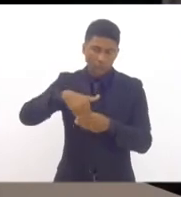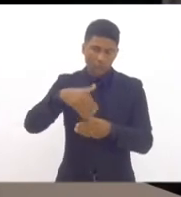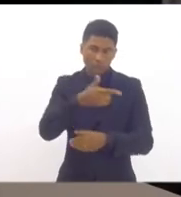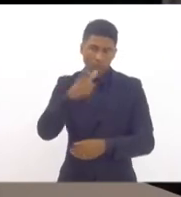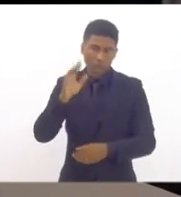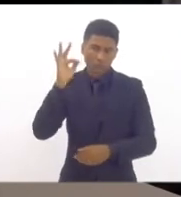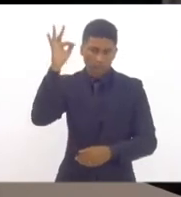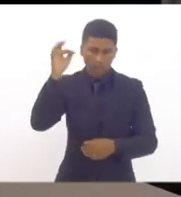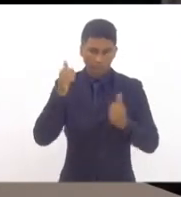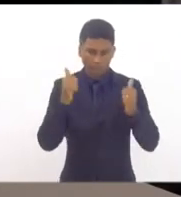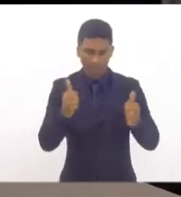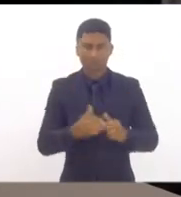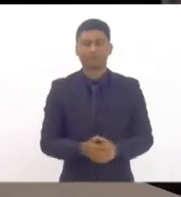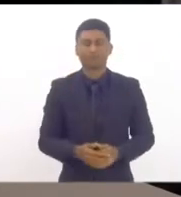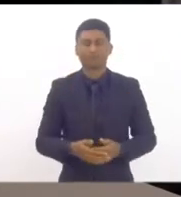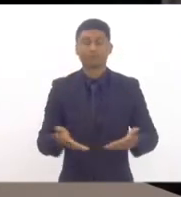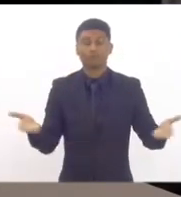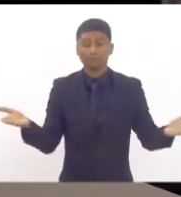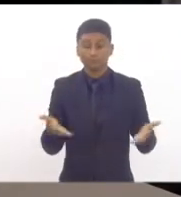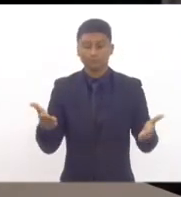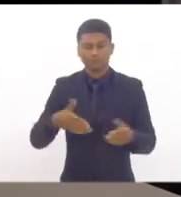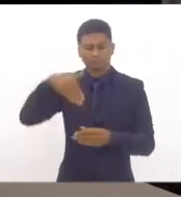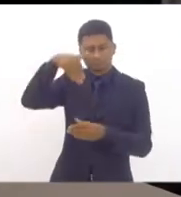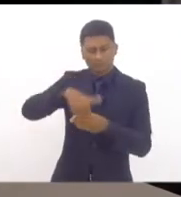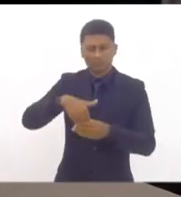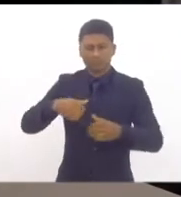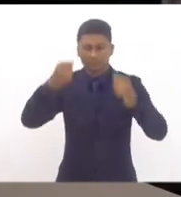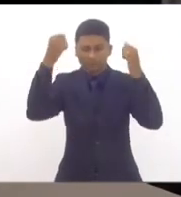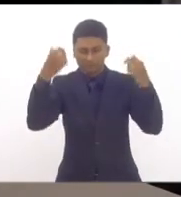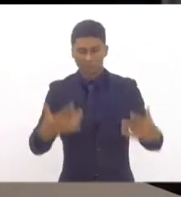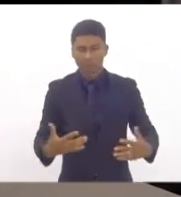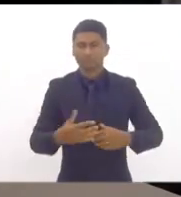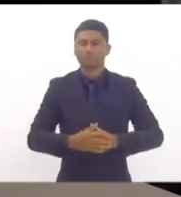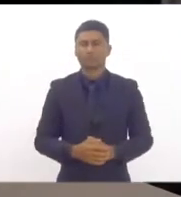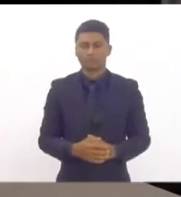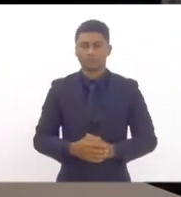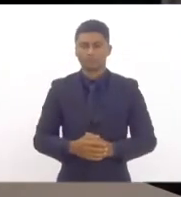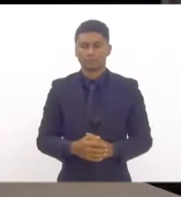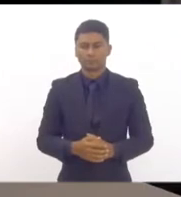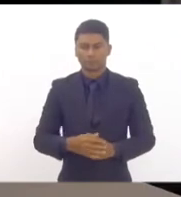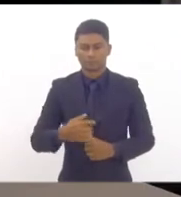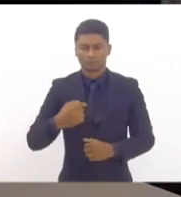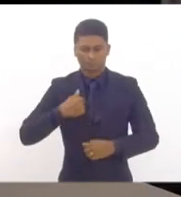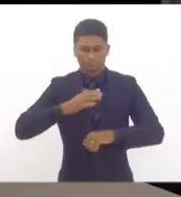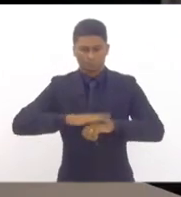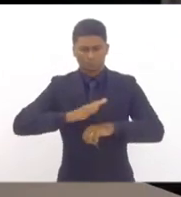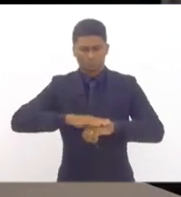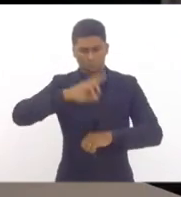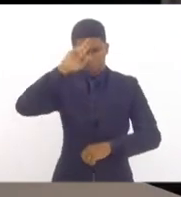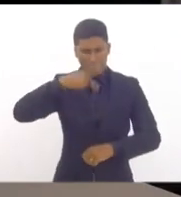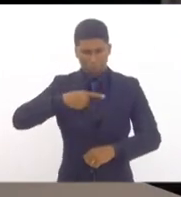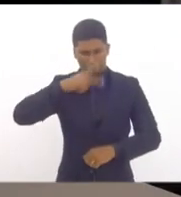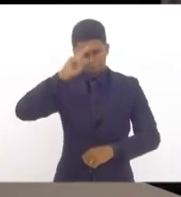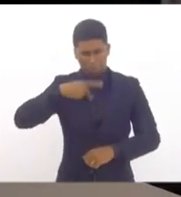aí, agora, sendo objetivo nos nossos votos, vale ressaltar que não é um voto meu nem do André, não é um voto